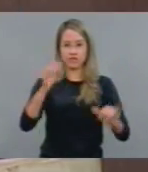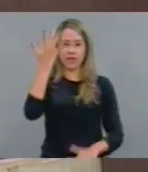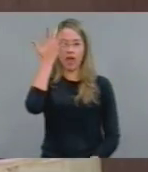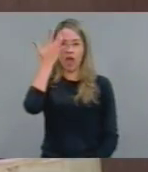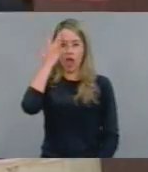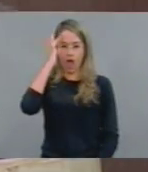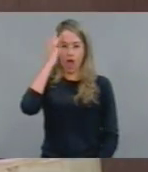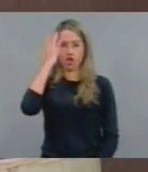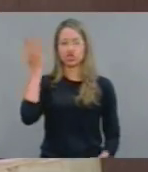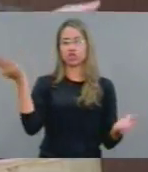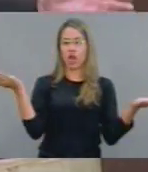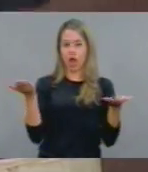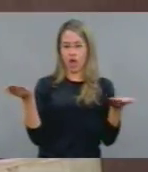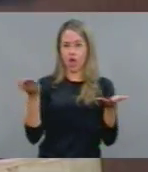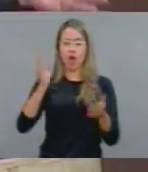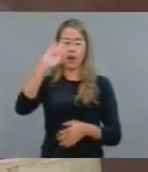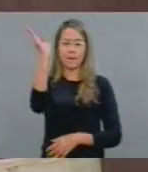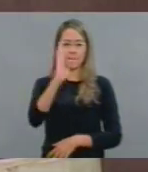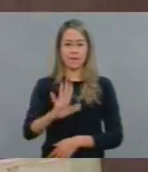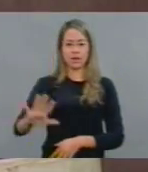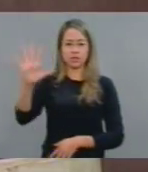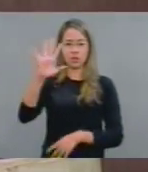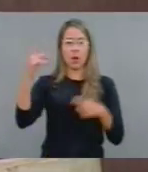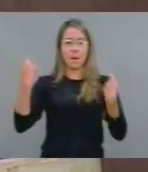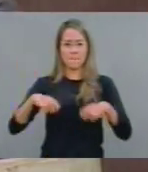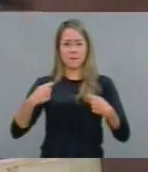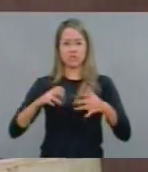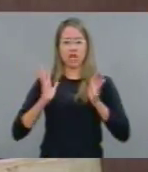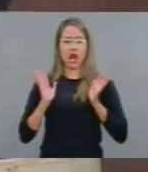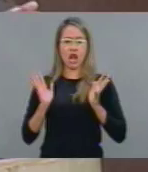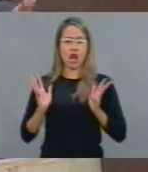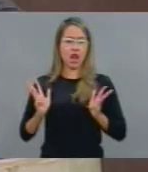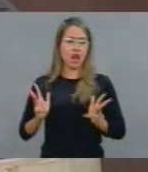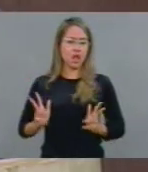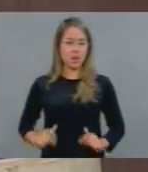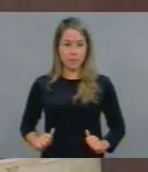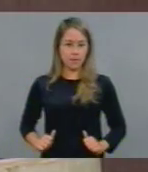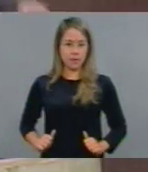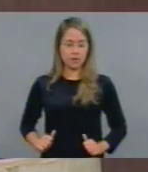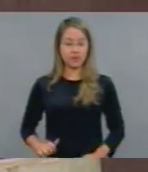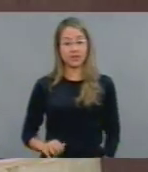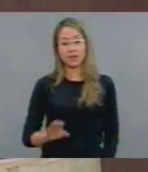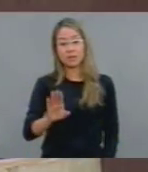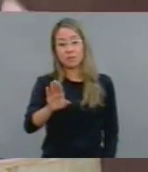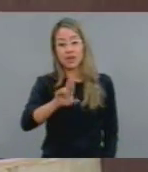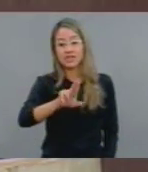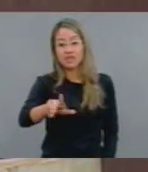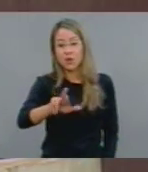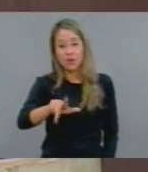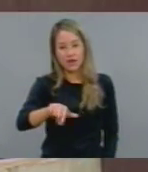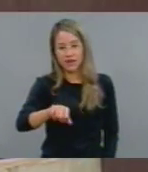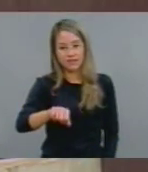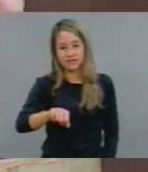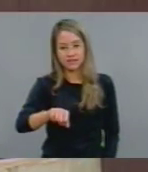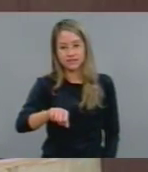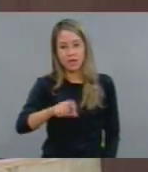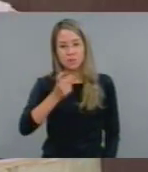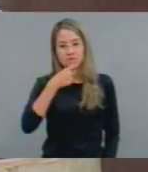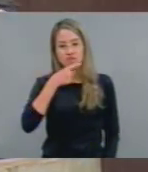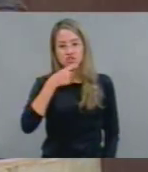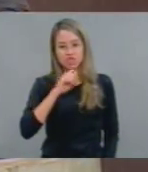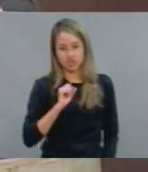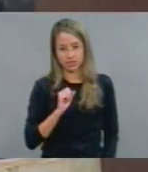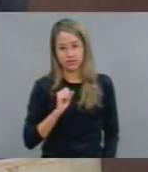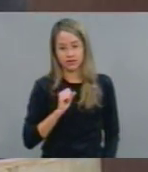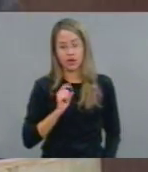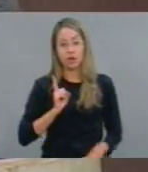que o que está em jogo no Brasil é passar o Brasil a limpo. Não é! Isto é mentira,